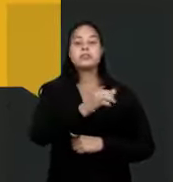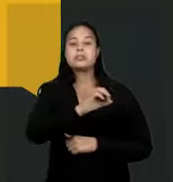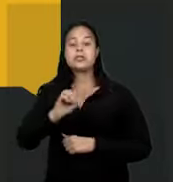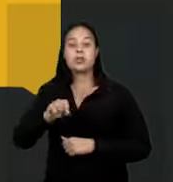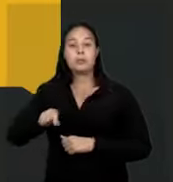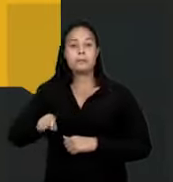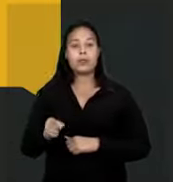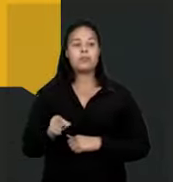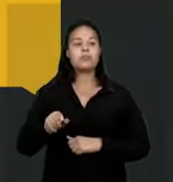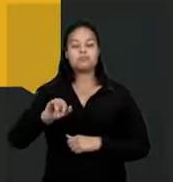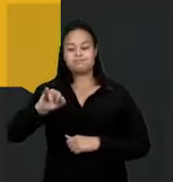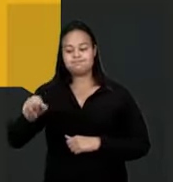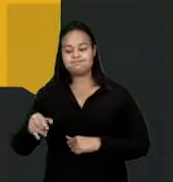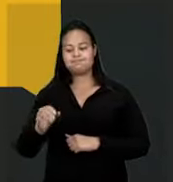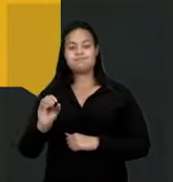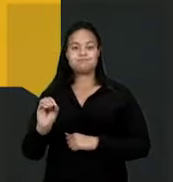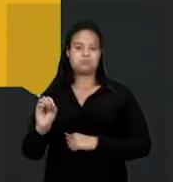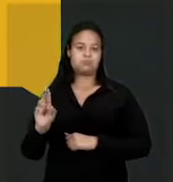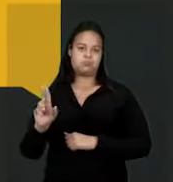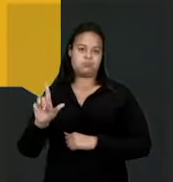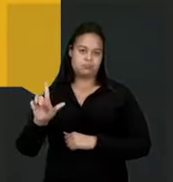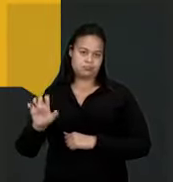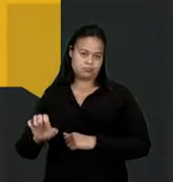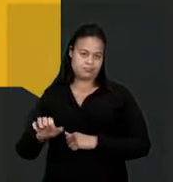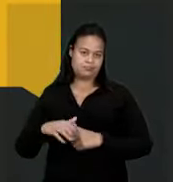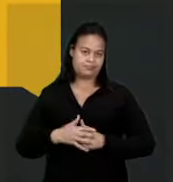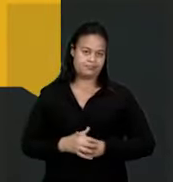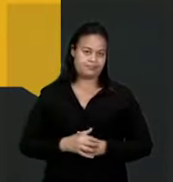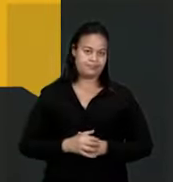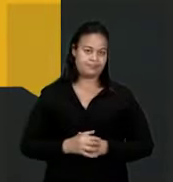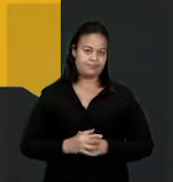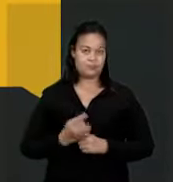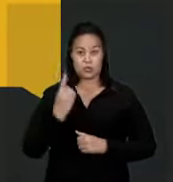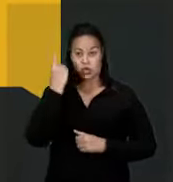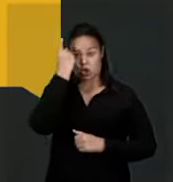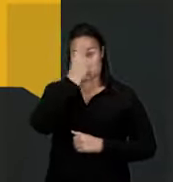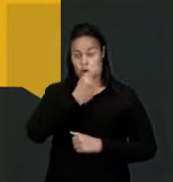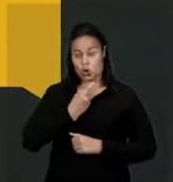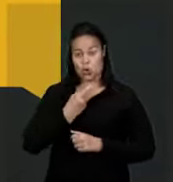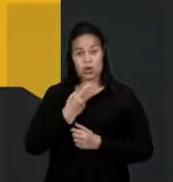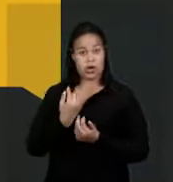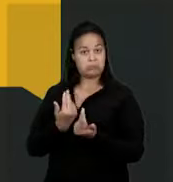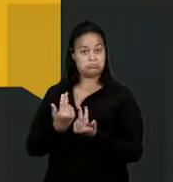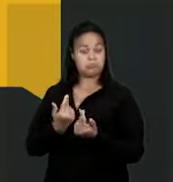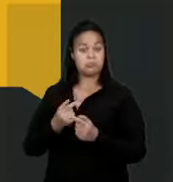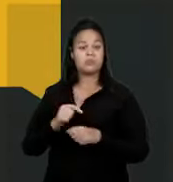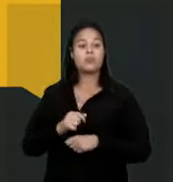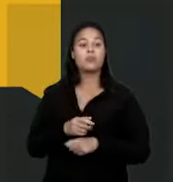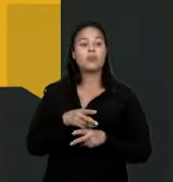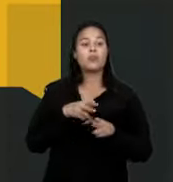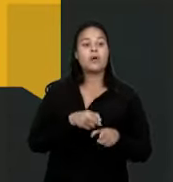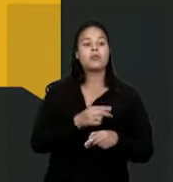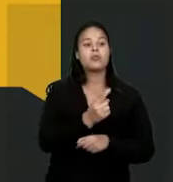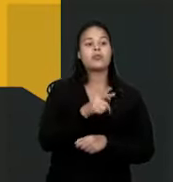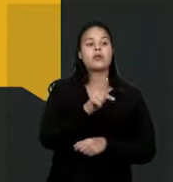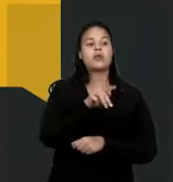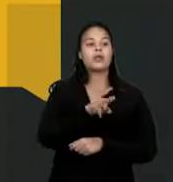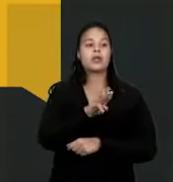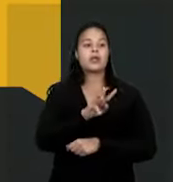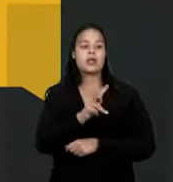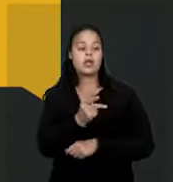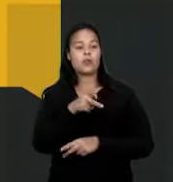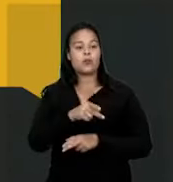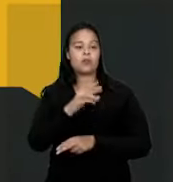3.600.000 joules. 1 kWh vai ser equivalente a 3,6 vezes 10 elevado